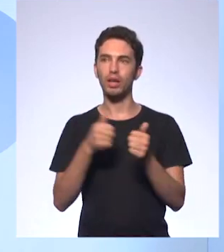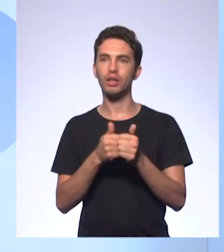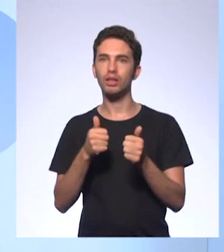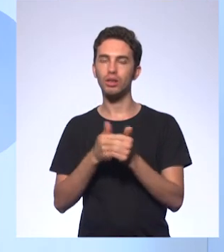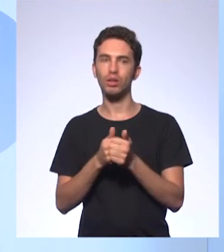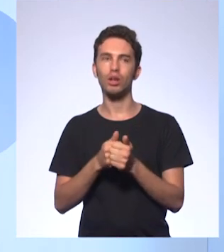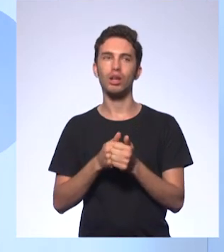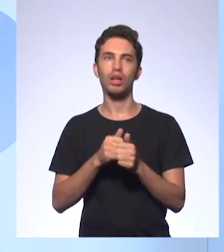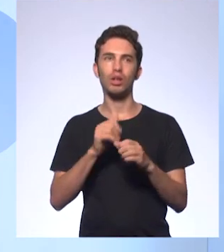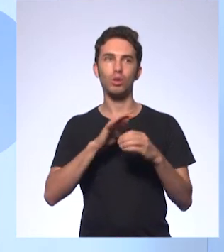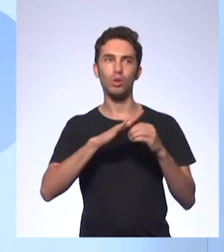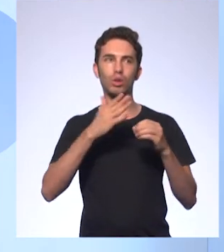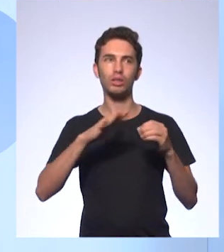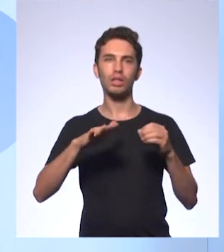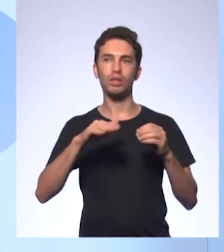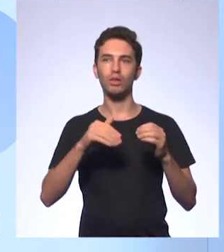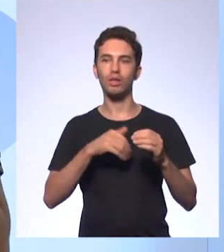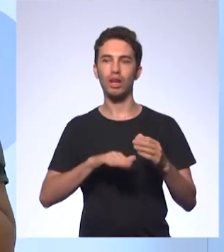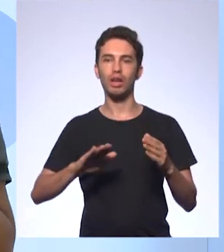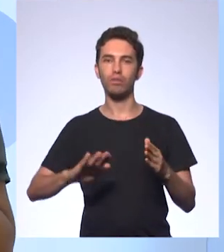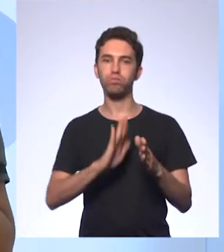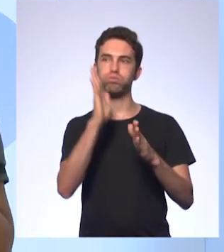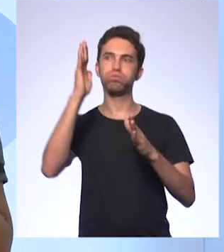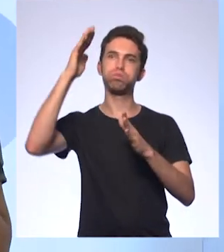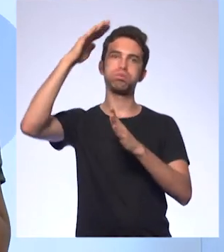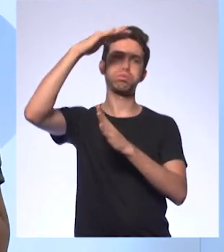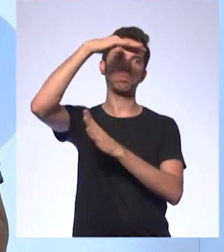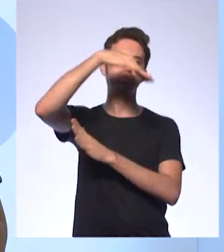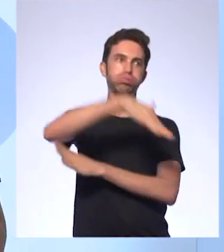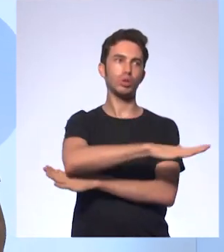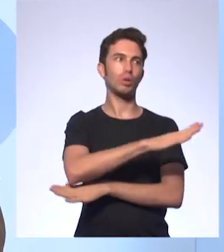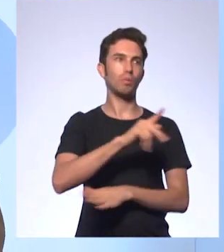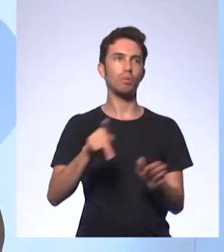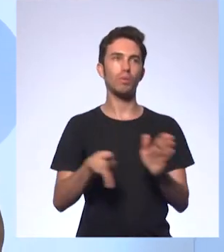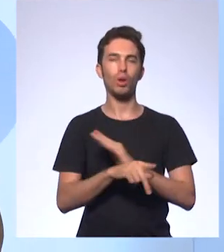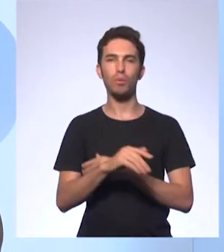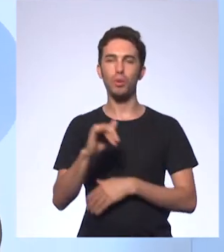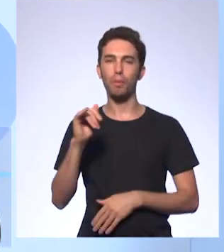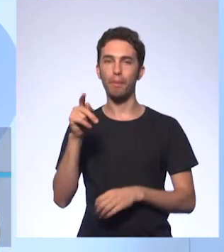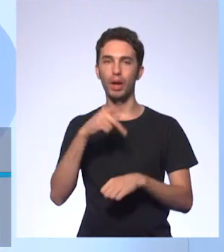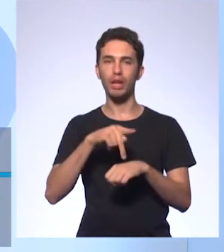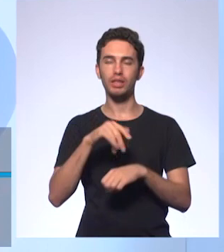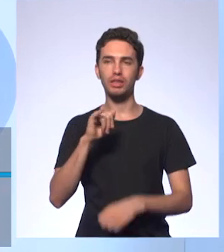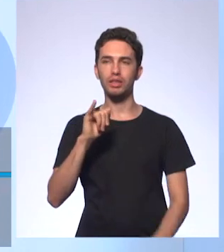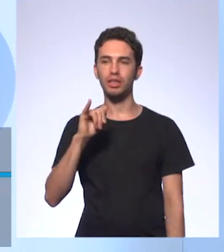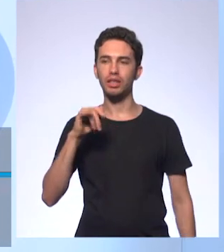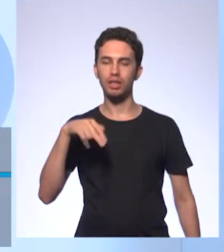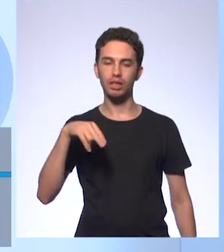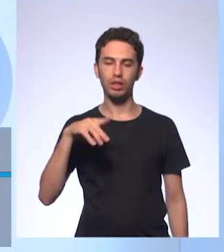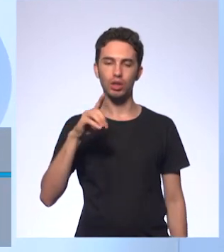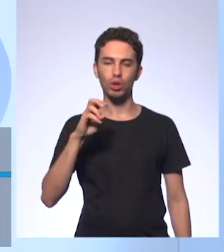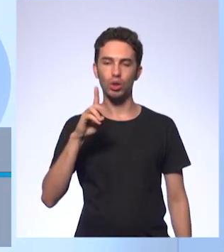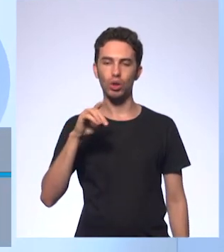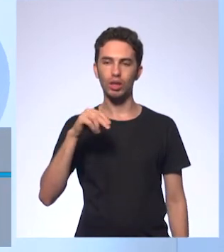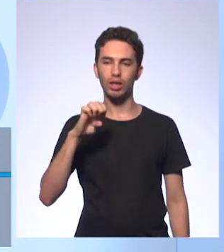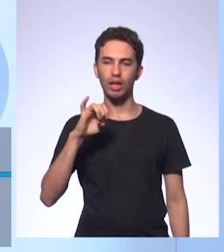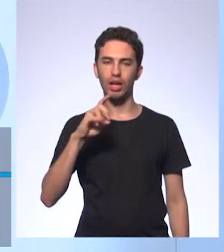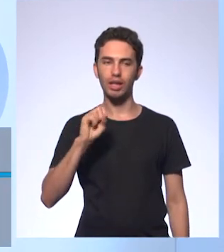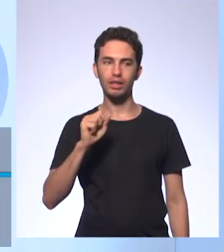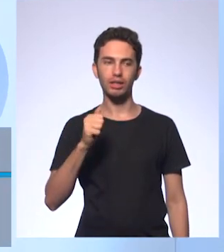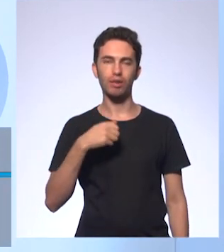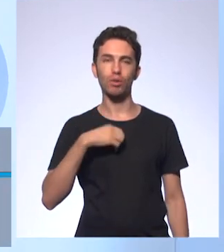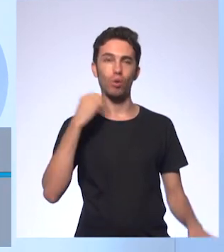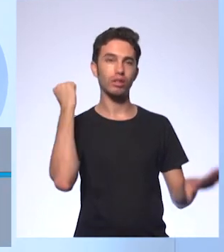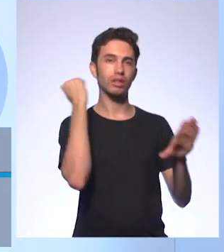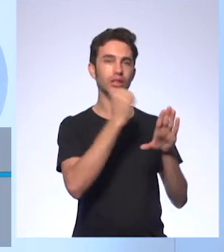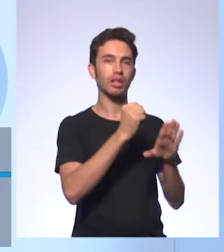Nossa, o tsunami, verdade. Aquele tsunami da Indonésia foi um fato marcante também. Olha. Tem vários. O assassinato de Kennedy, do